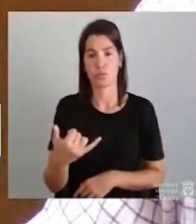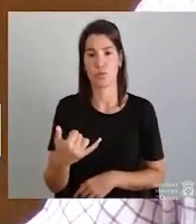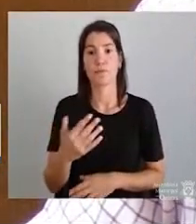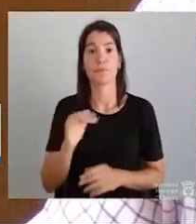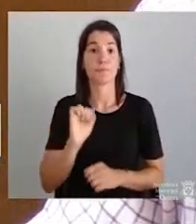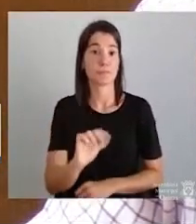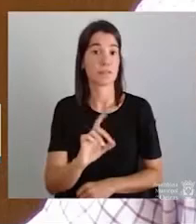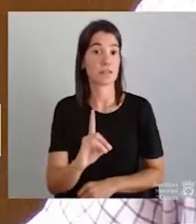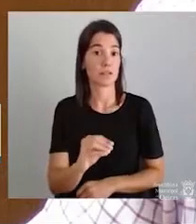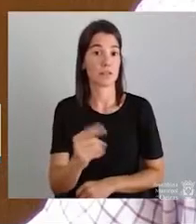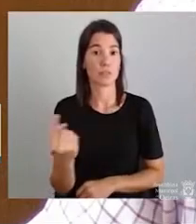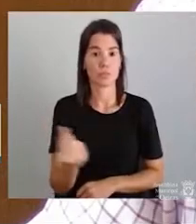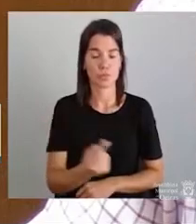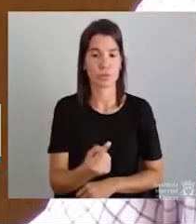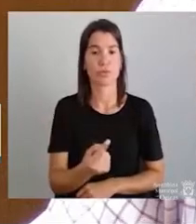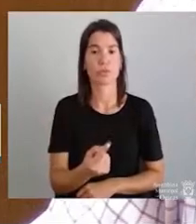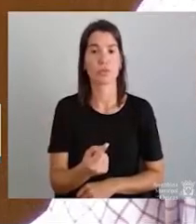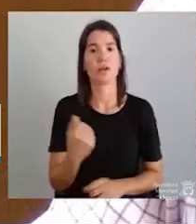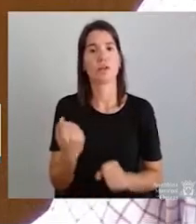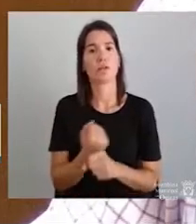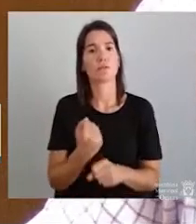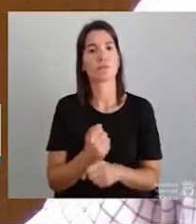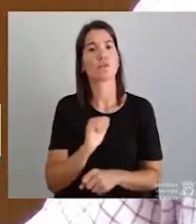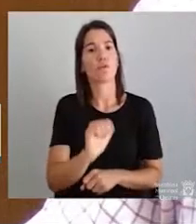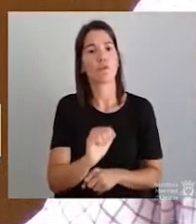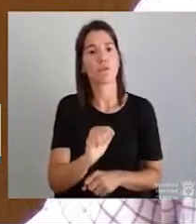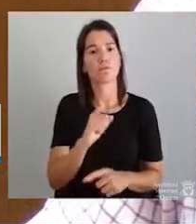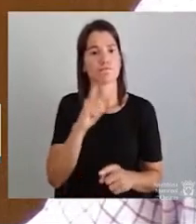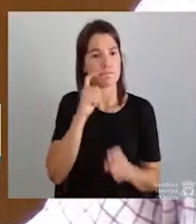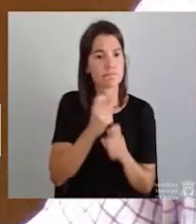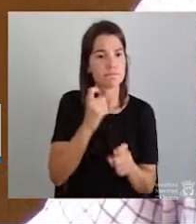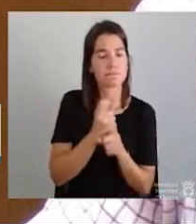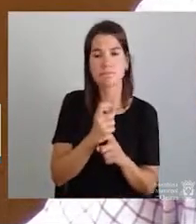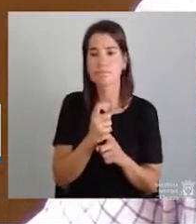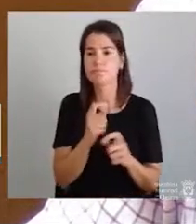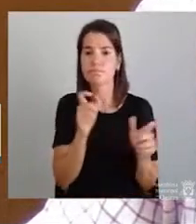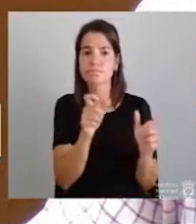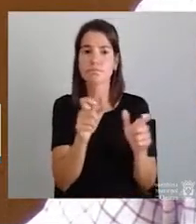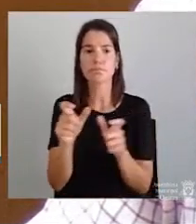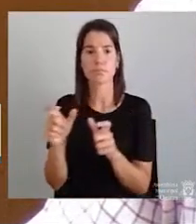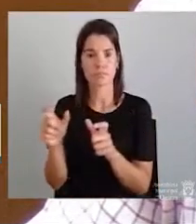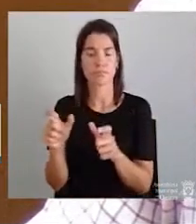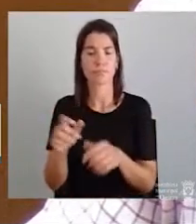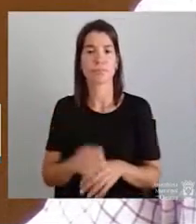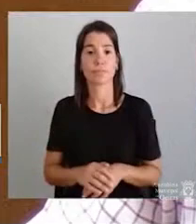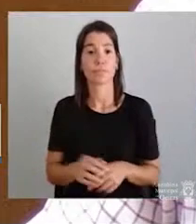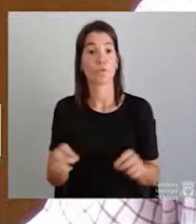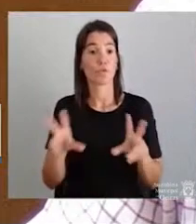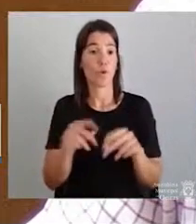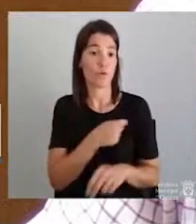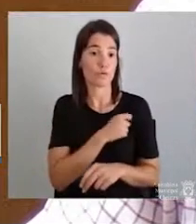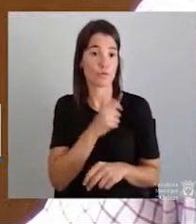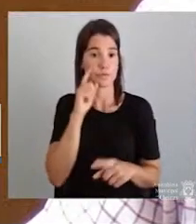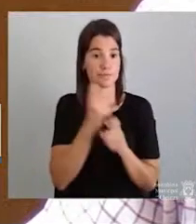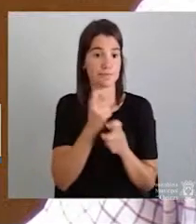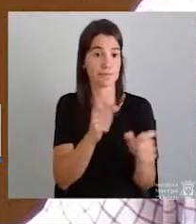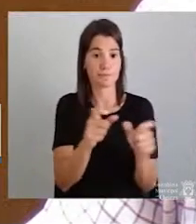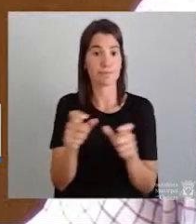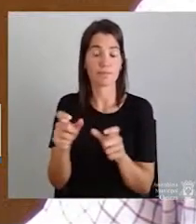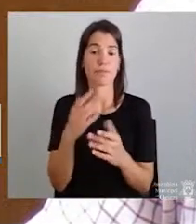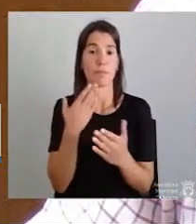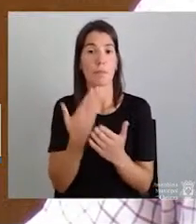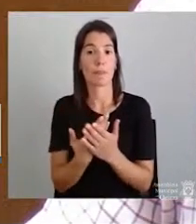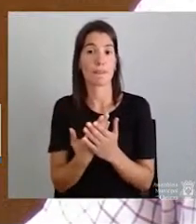60% possui funções de fiscalização. O incremento de novos fiscais promoveu o incremento dos níveis de